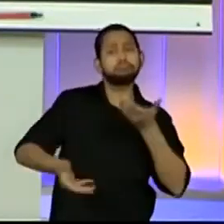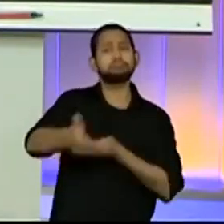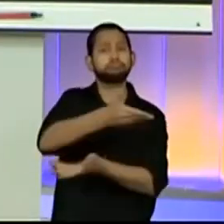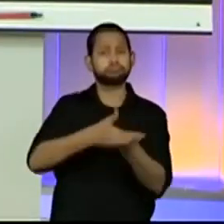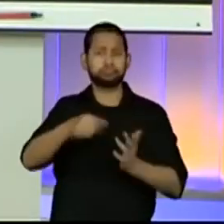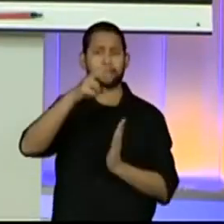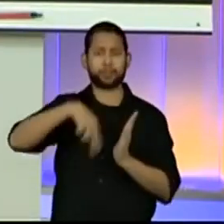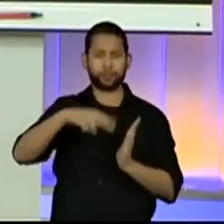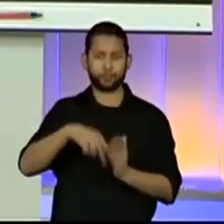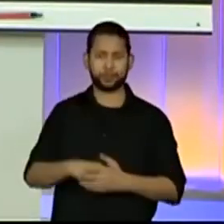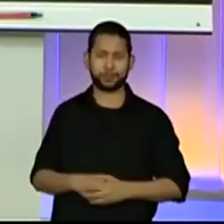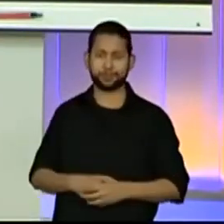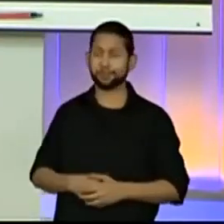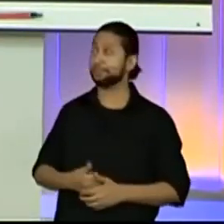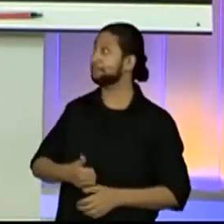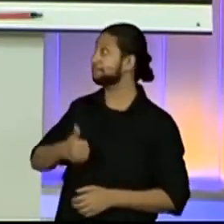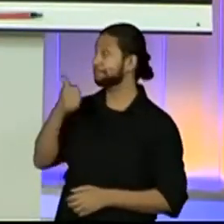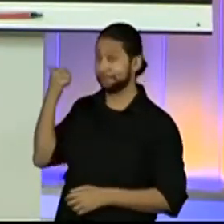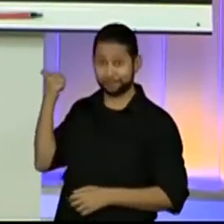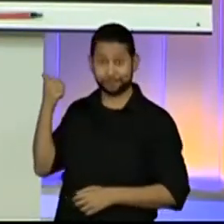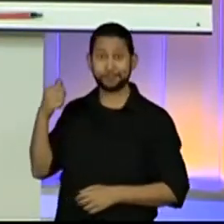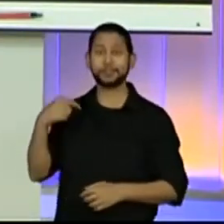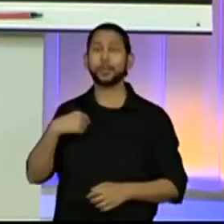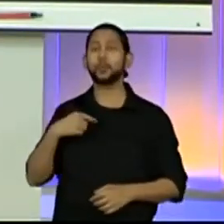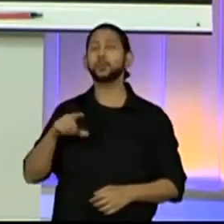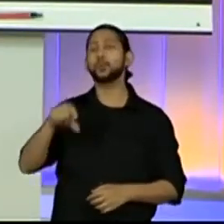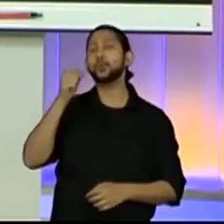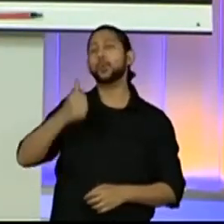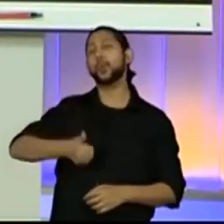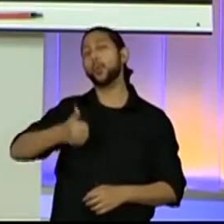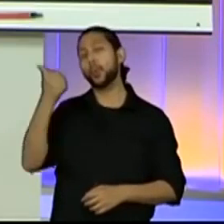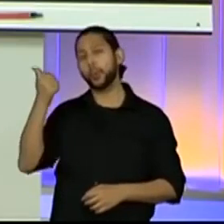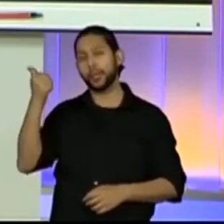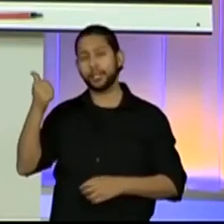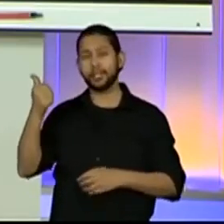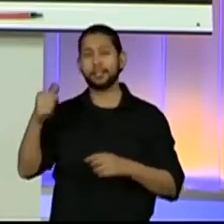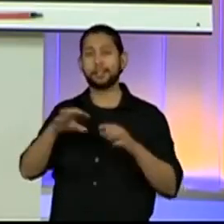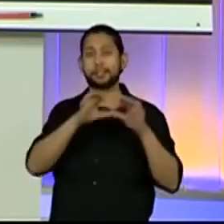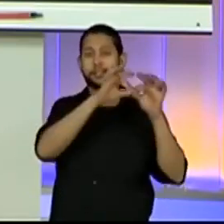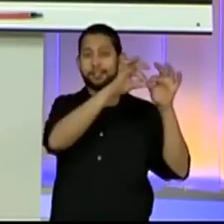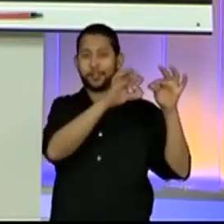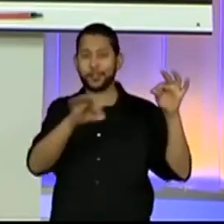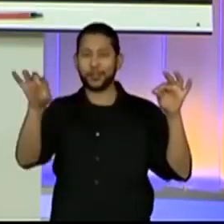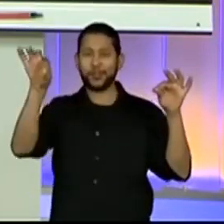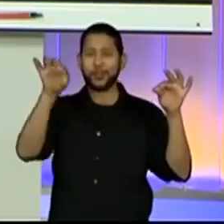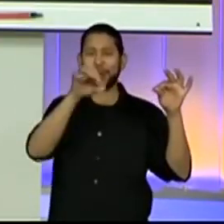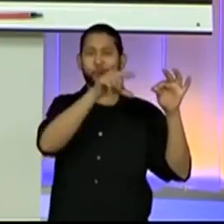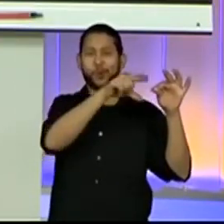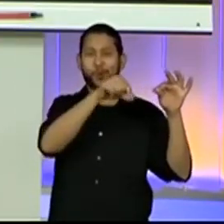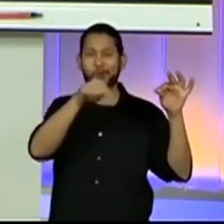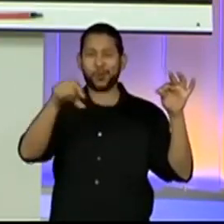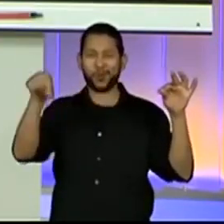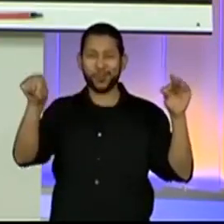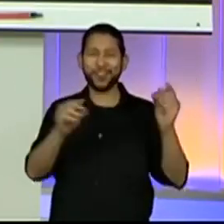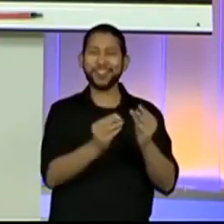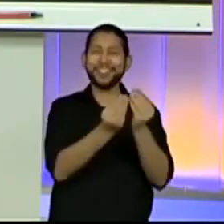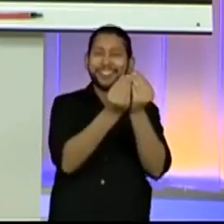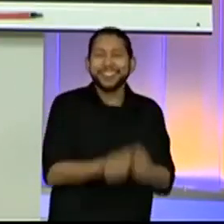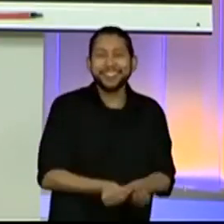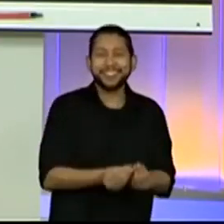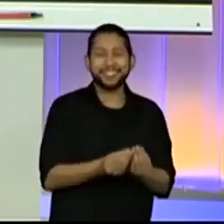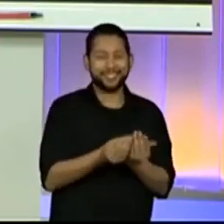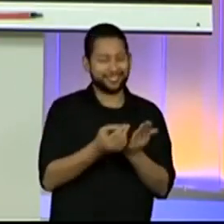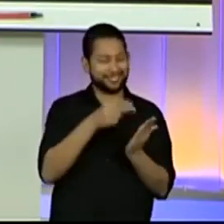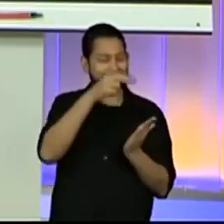E aí eu escolhi um cordel, de um cordelista excepcional. O